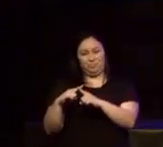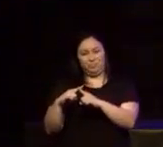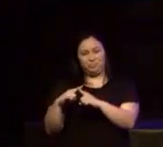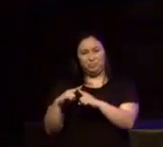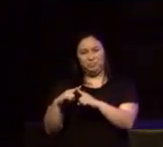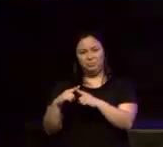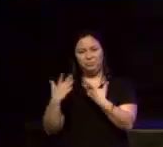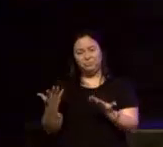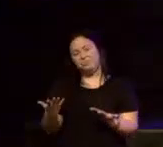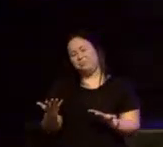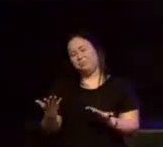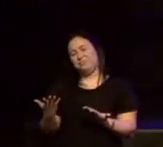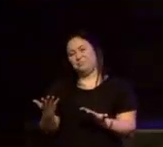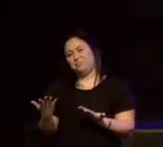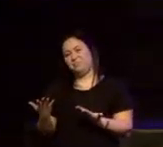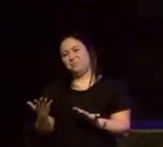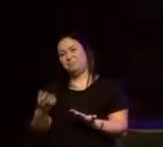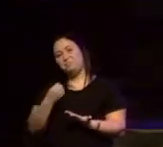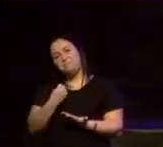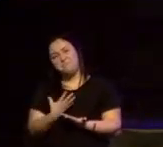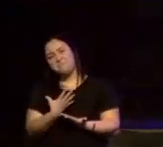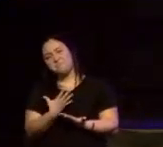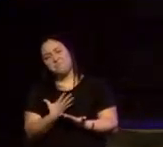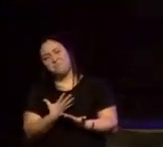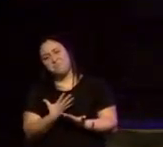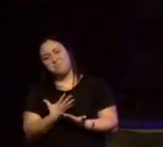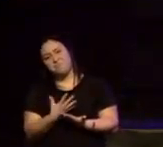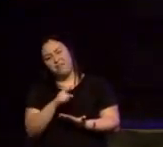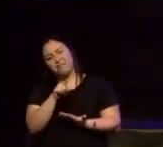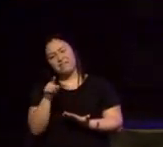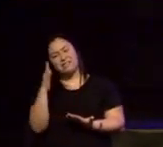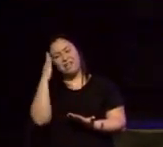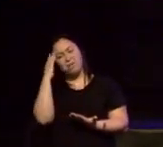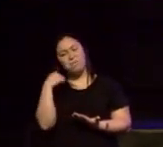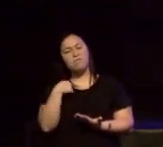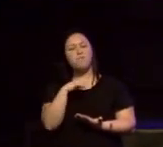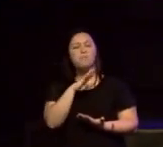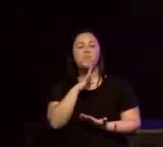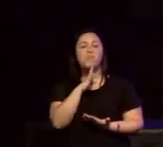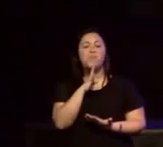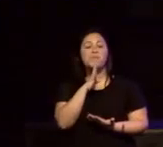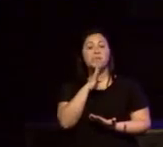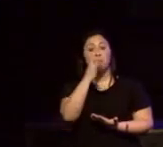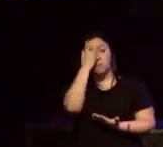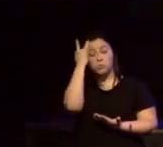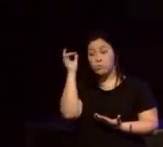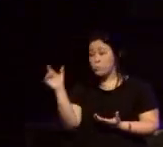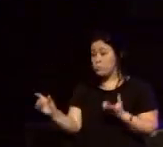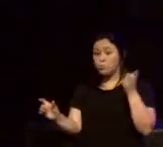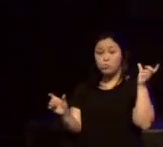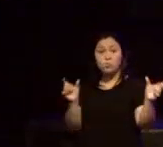Qual é a alternativa? Você sabe o quê? Eu conheço pessoas que